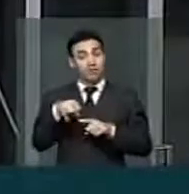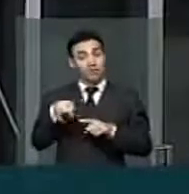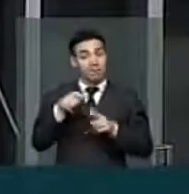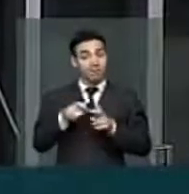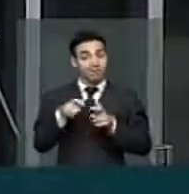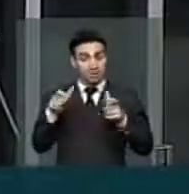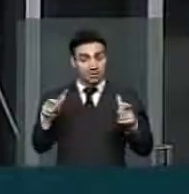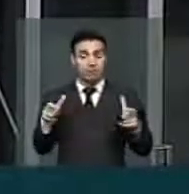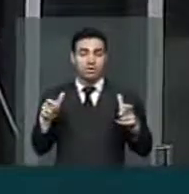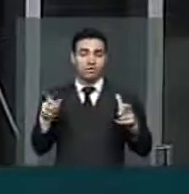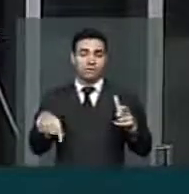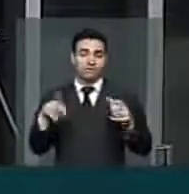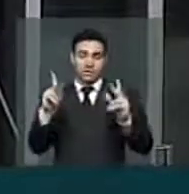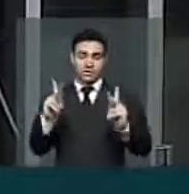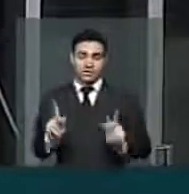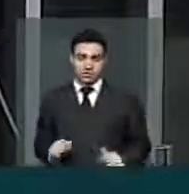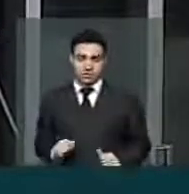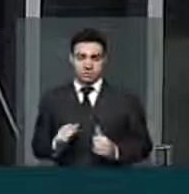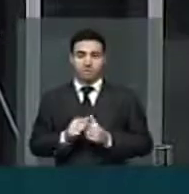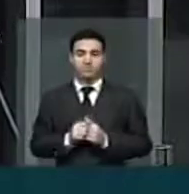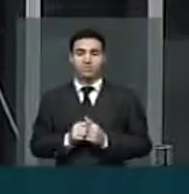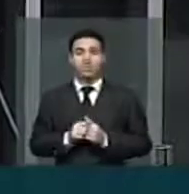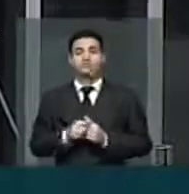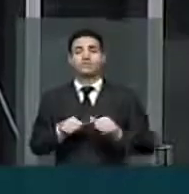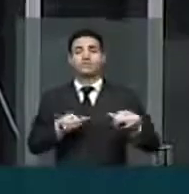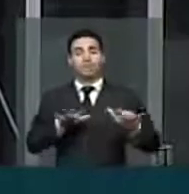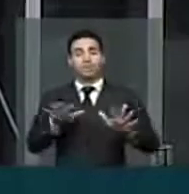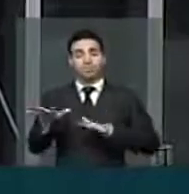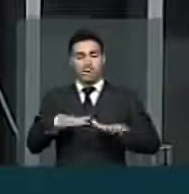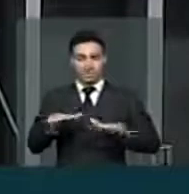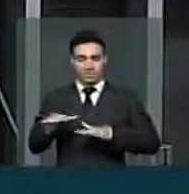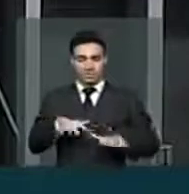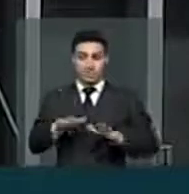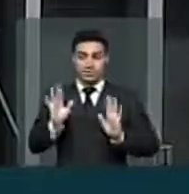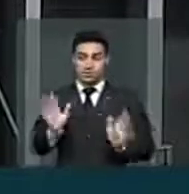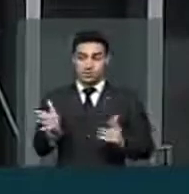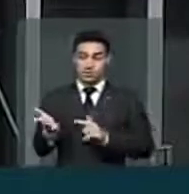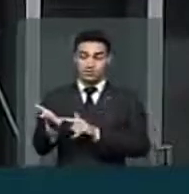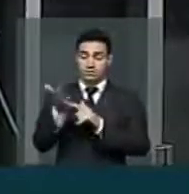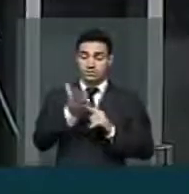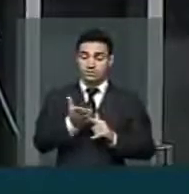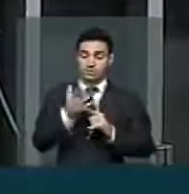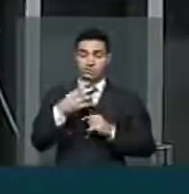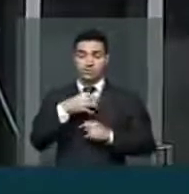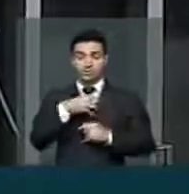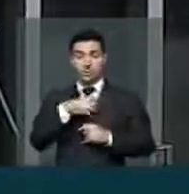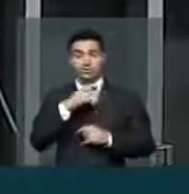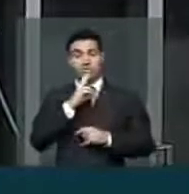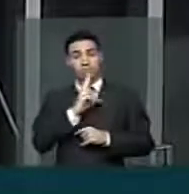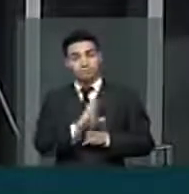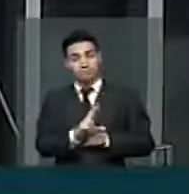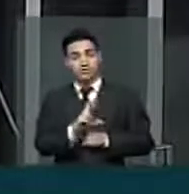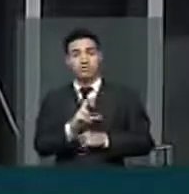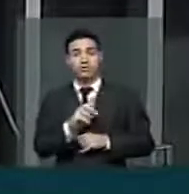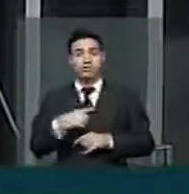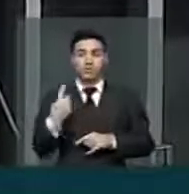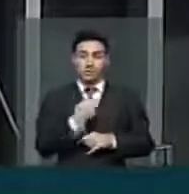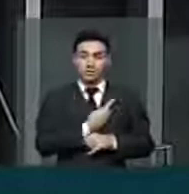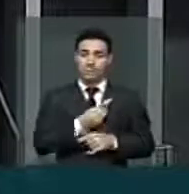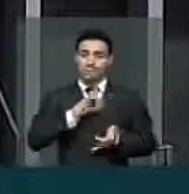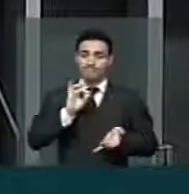foram pacíficas. As manifestações nos trouxeram claro recado de que